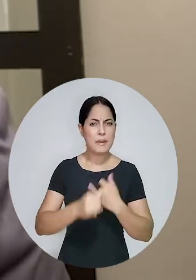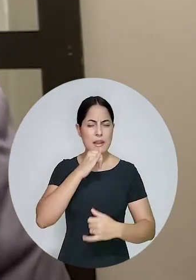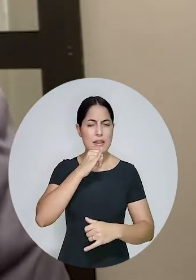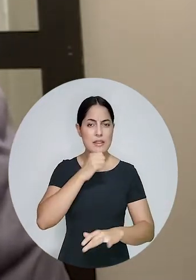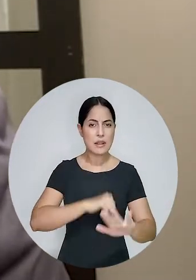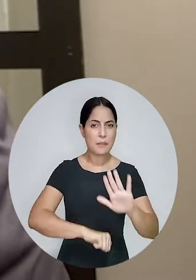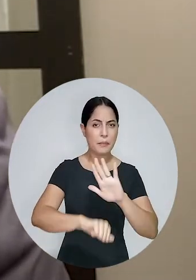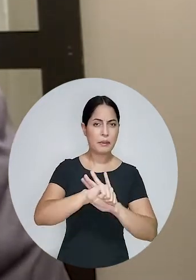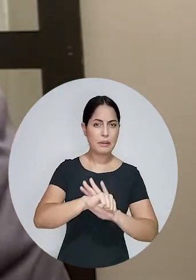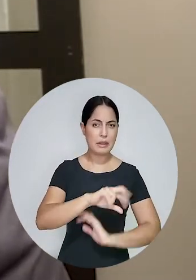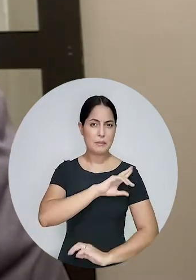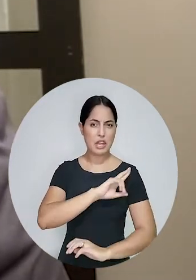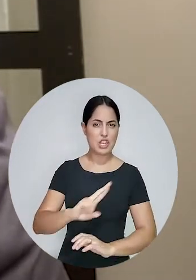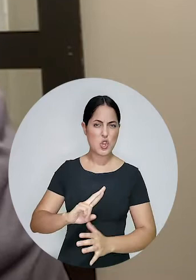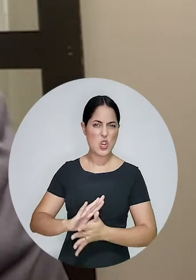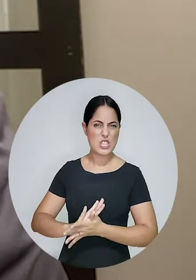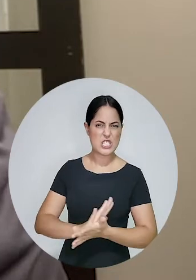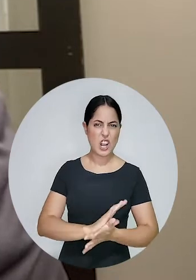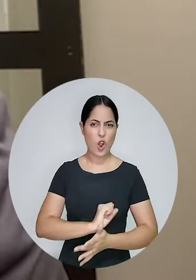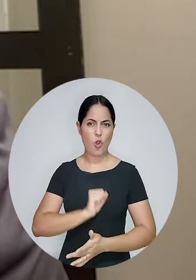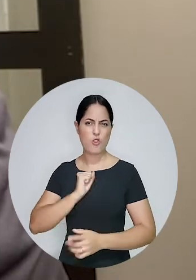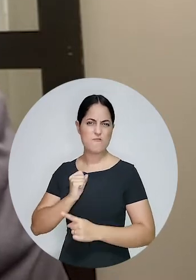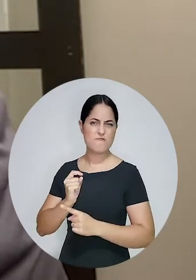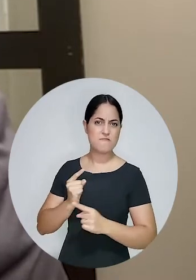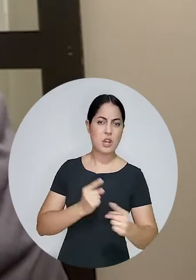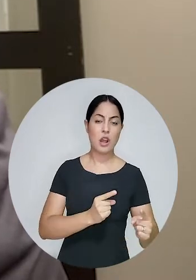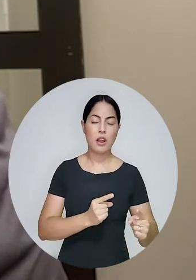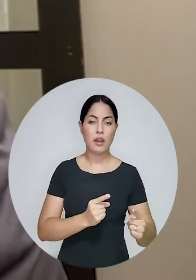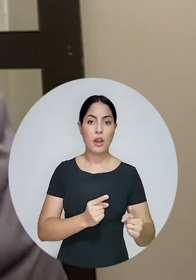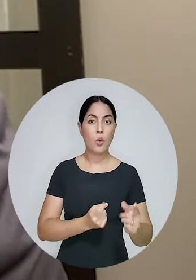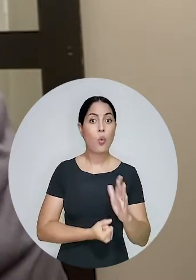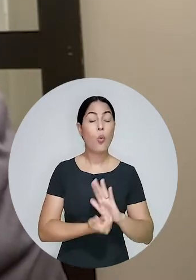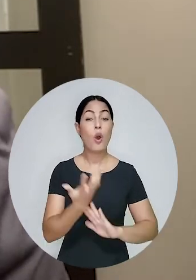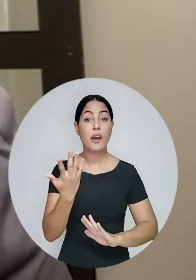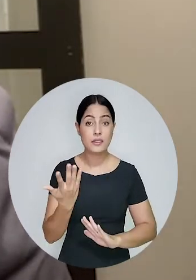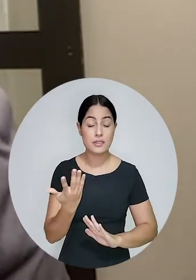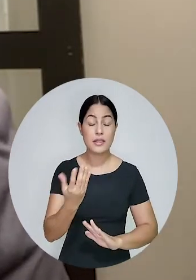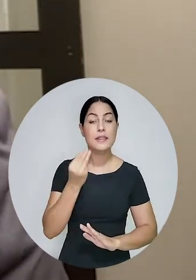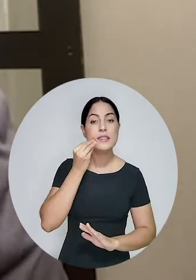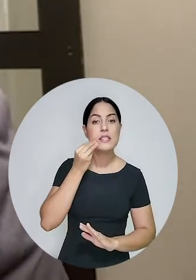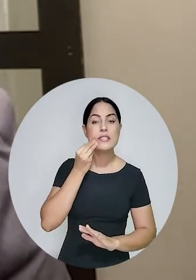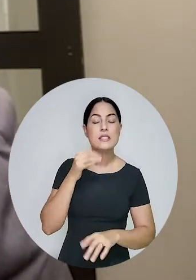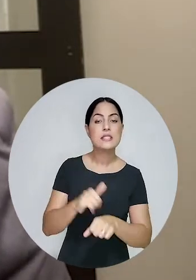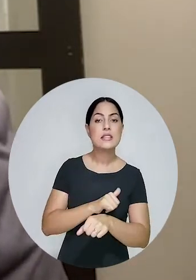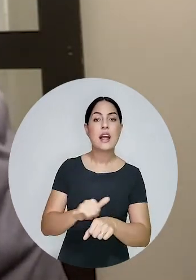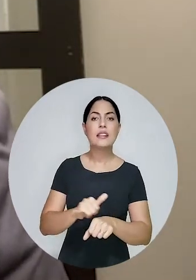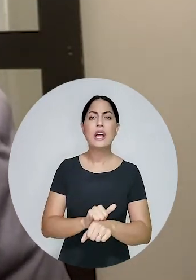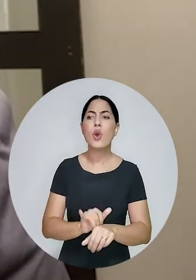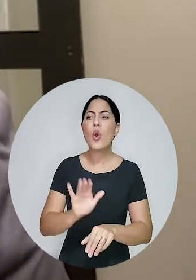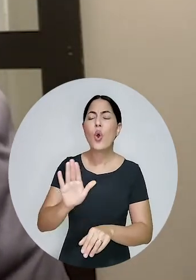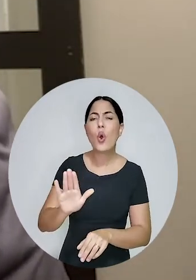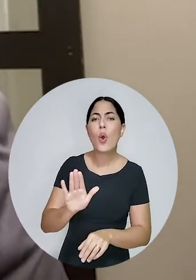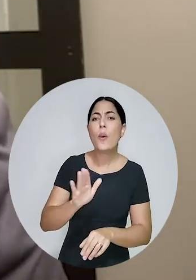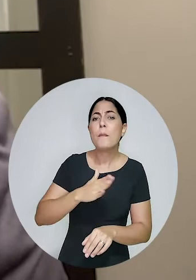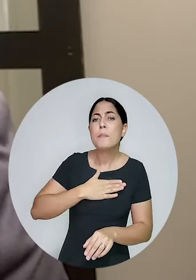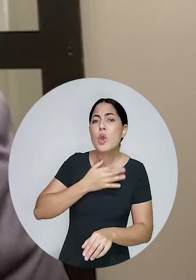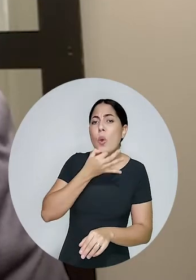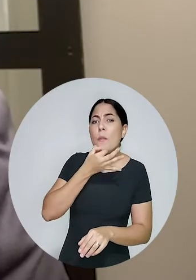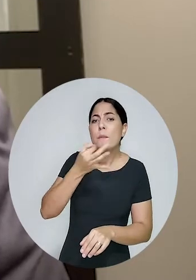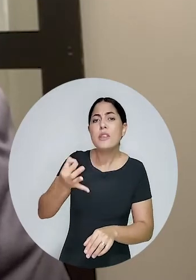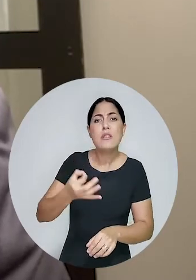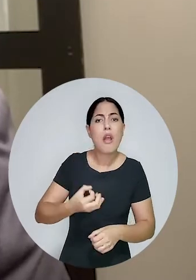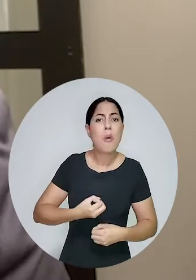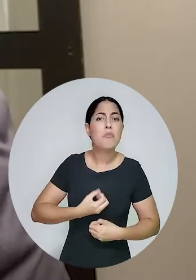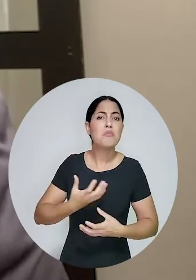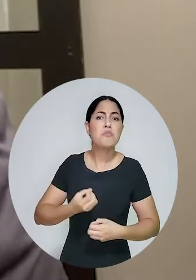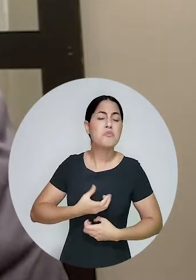Muitos crimes de ódio, crimes contra o sentimento religioso, os criminosos, o infrator, ele tenta justificar